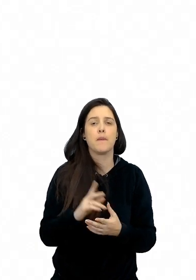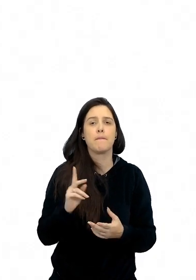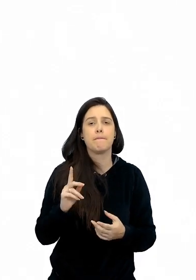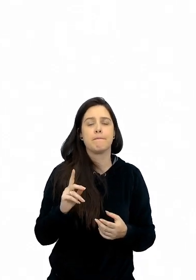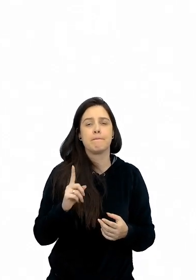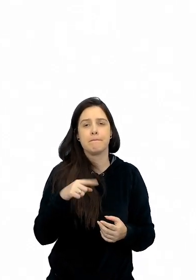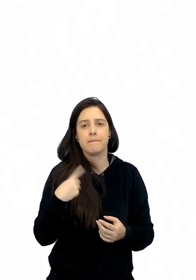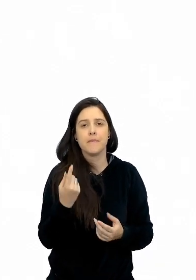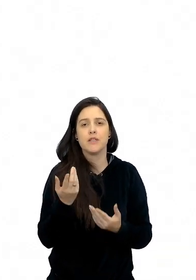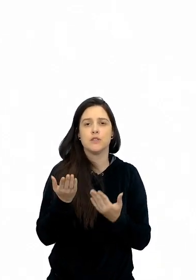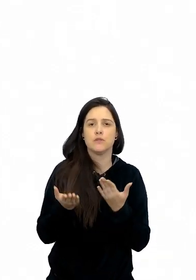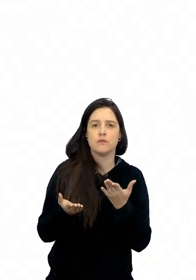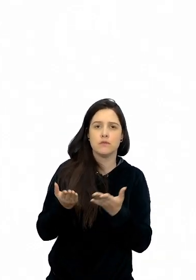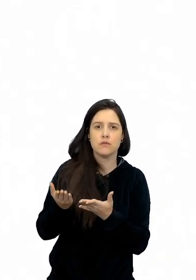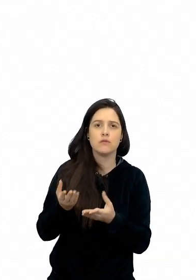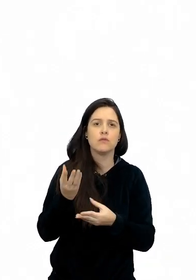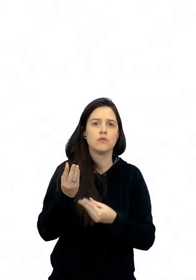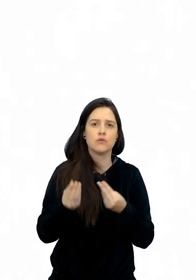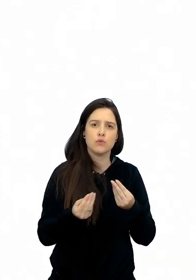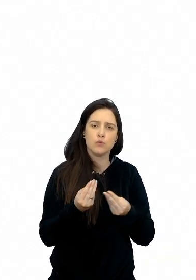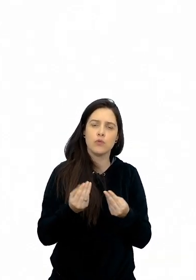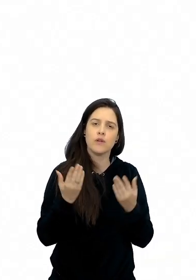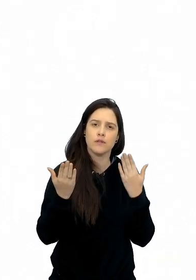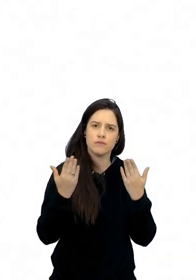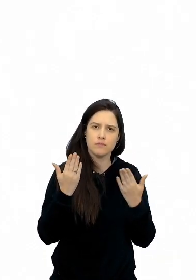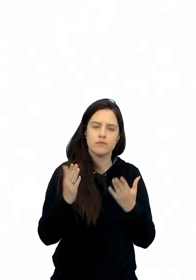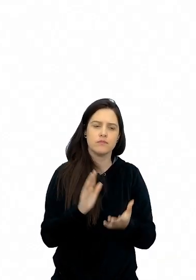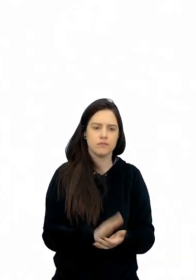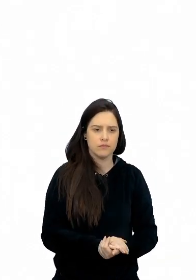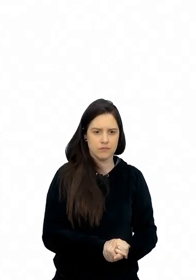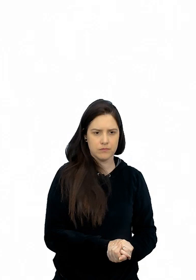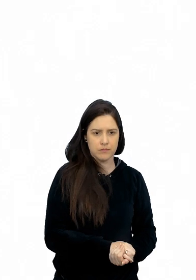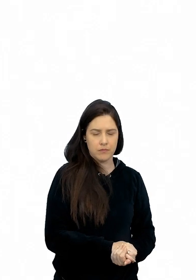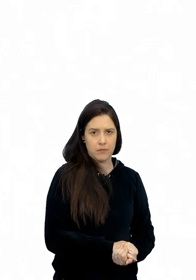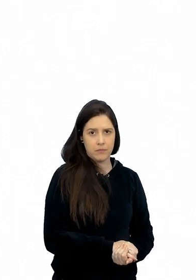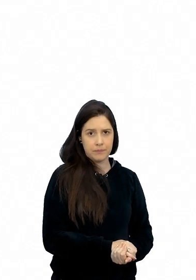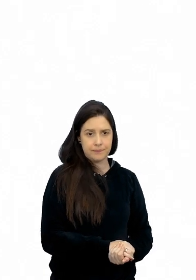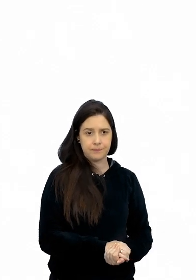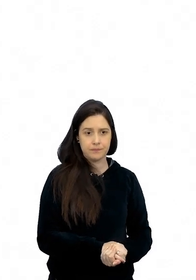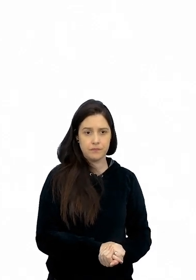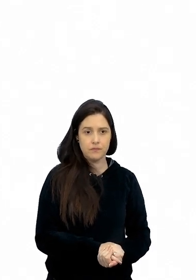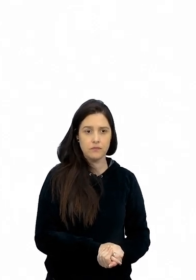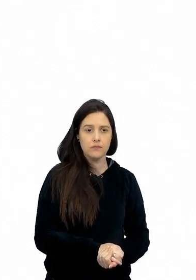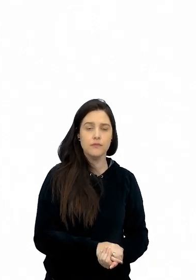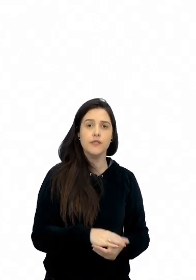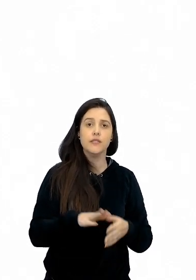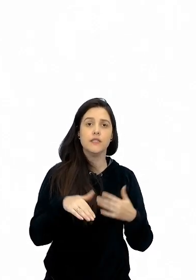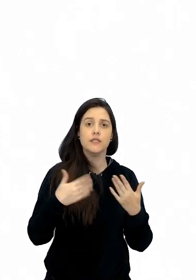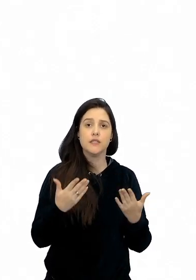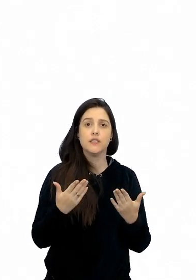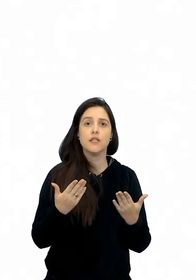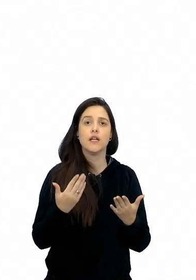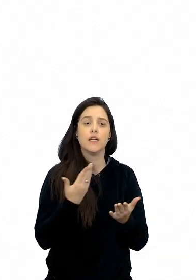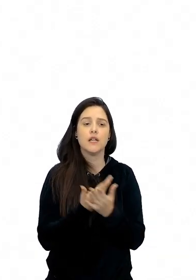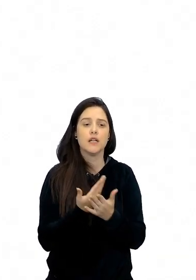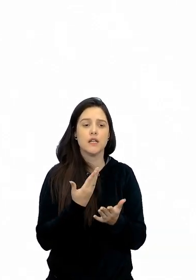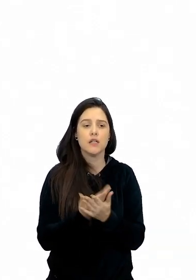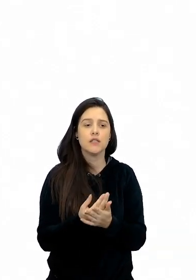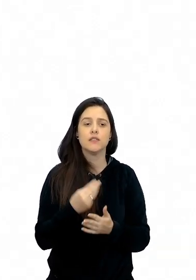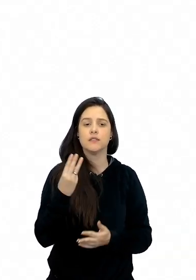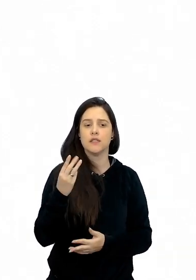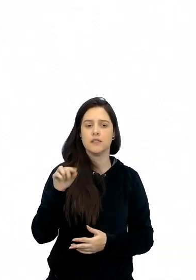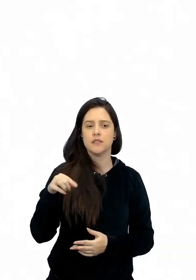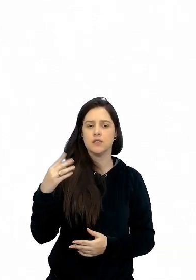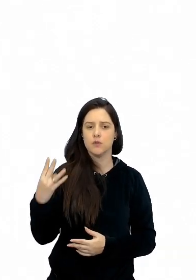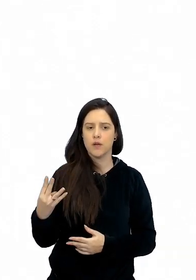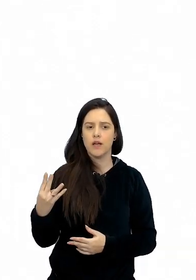para registrar, como que vai ficar esses registros e tal. E aí, nas aulas 3 e 4, a gente tem sobre a medição,